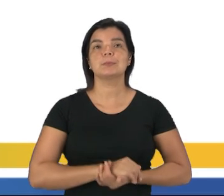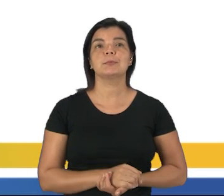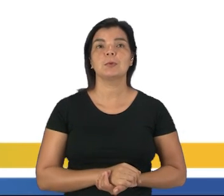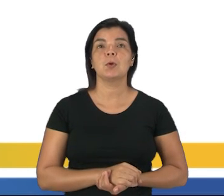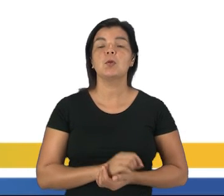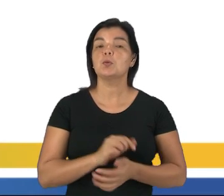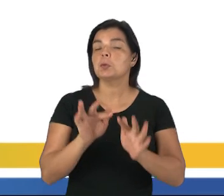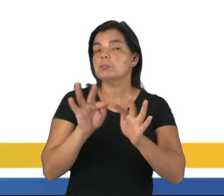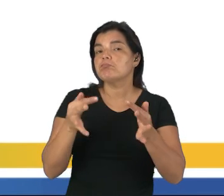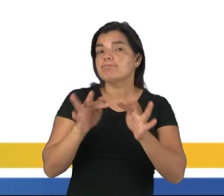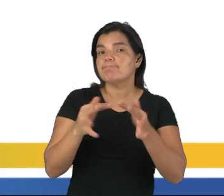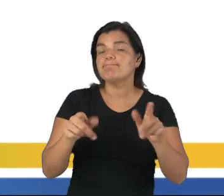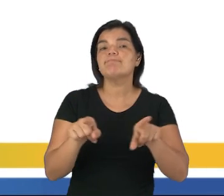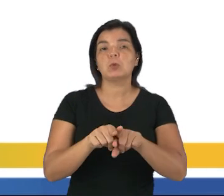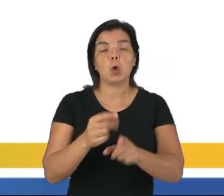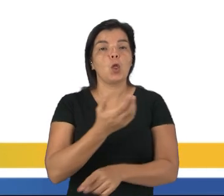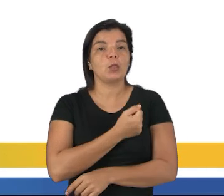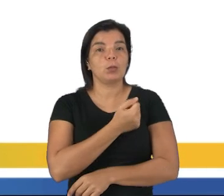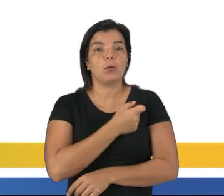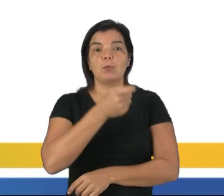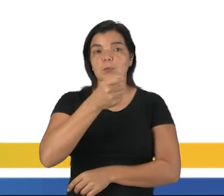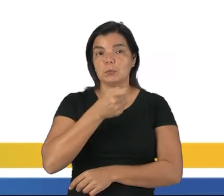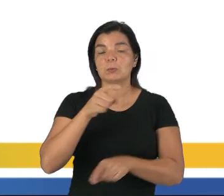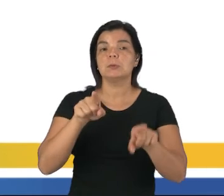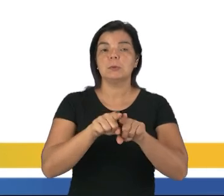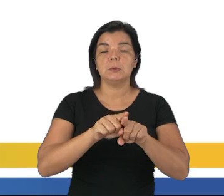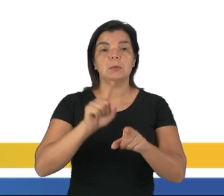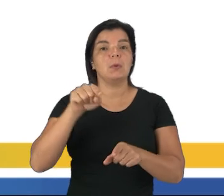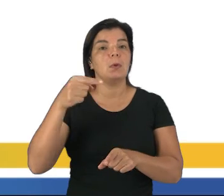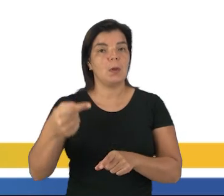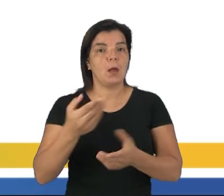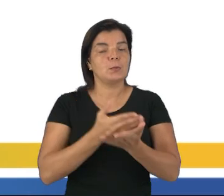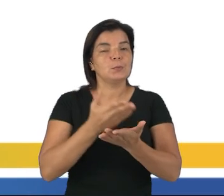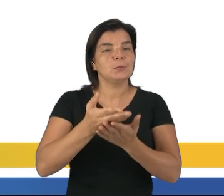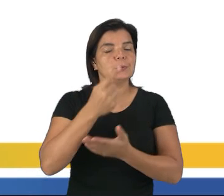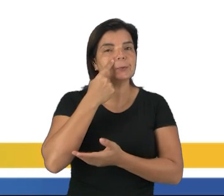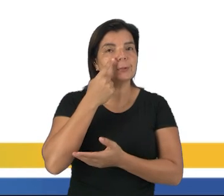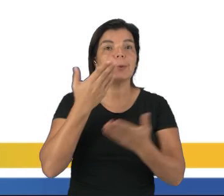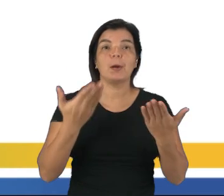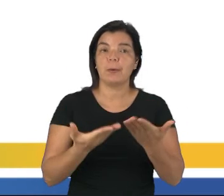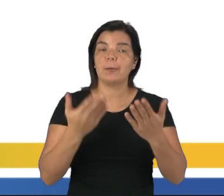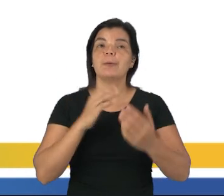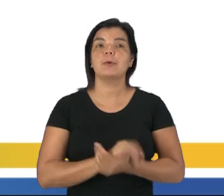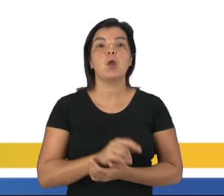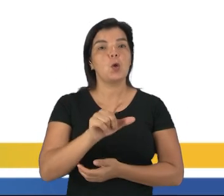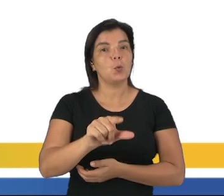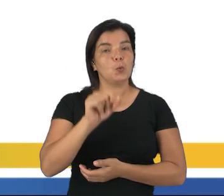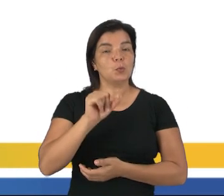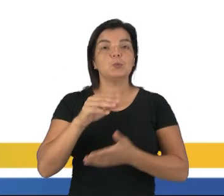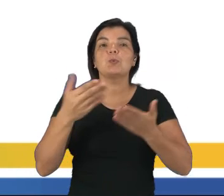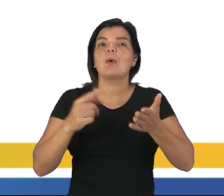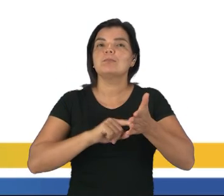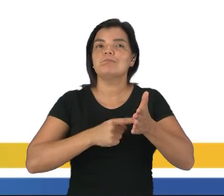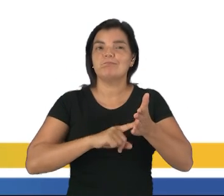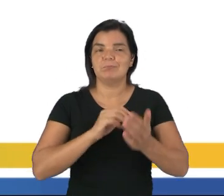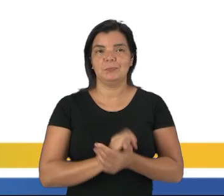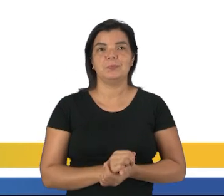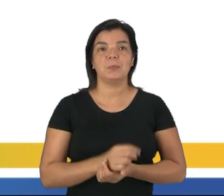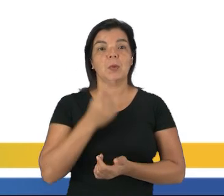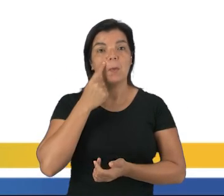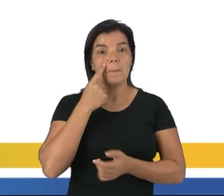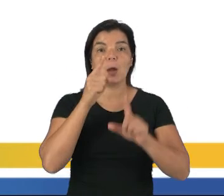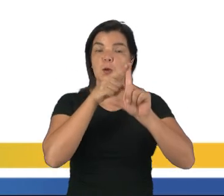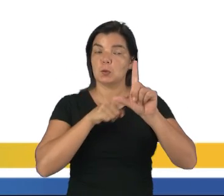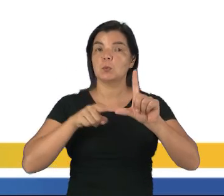Do que simplesmente ir atribuindo valores para x, quando a gente fez lá no início. Agora a gente vai escolher esses pontos. Para esboçar